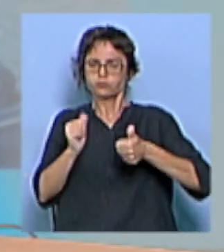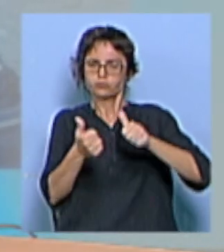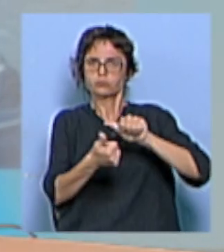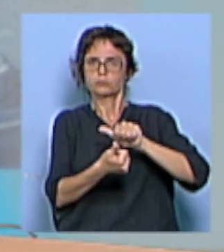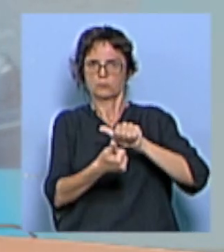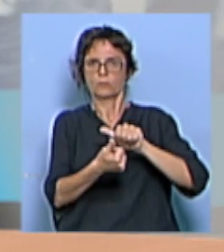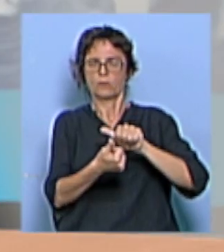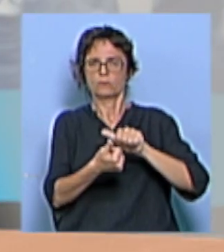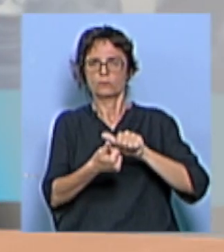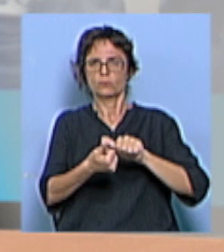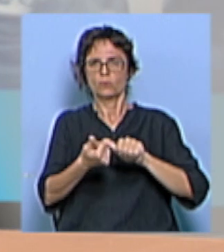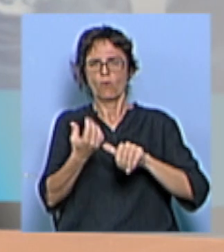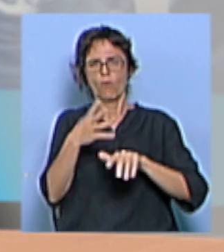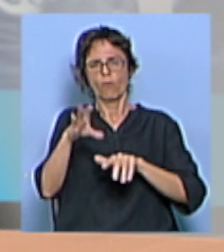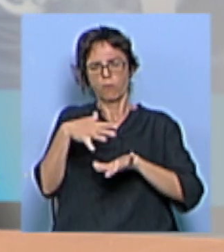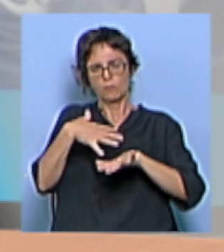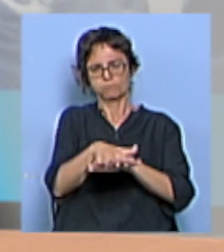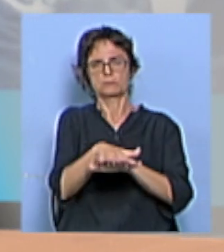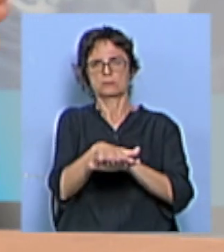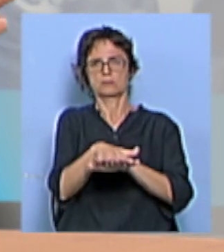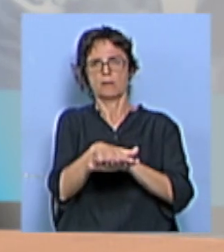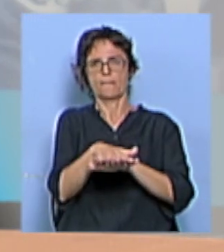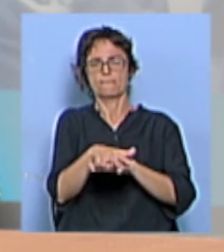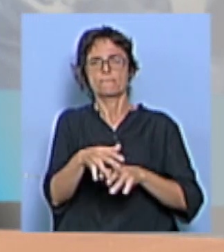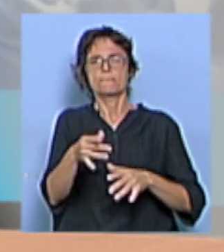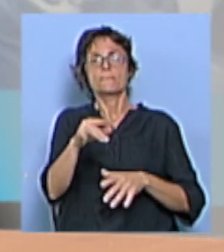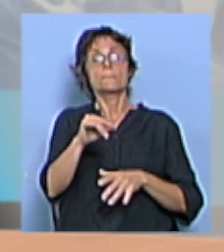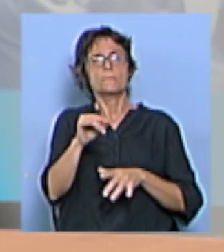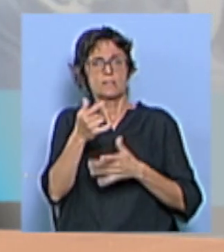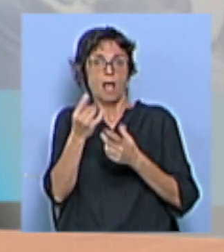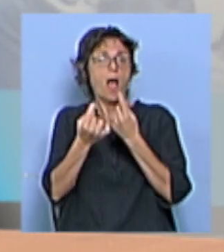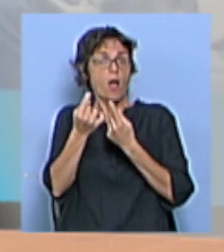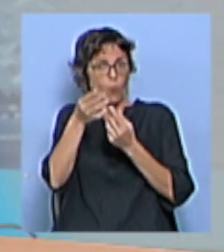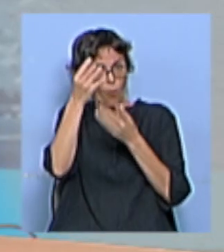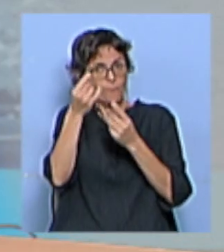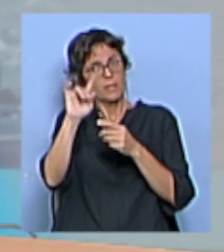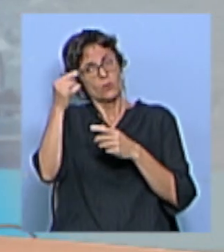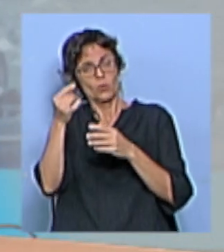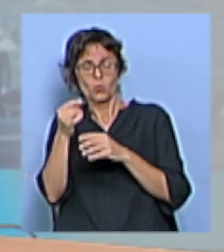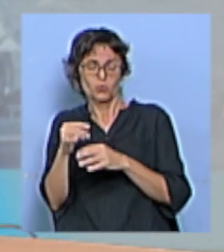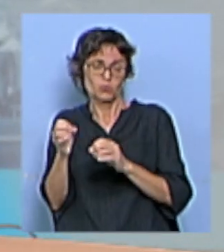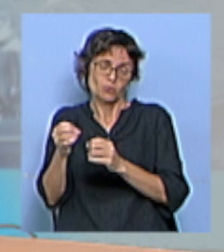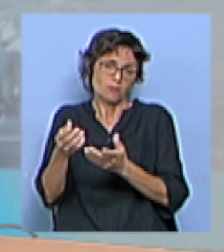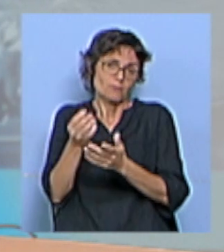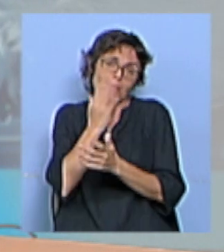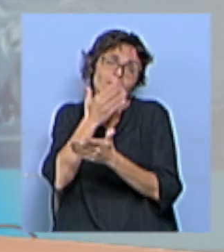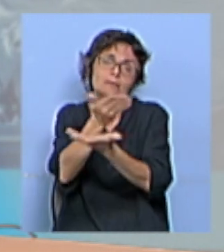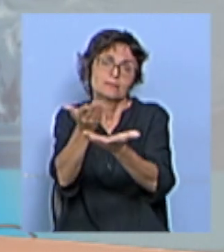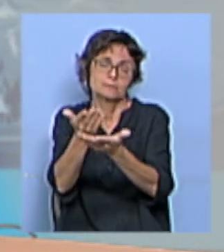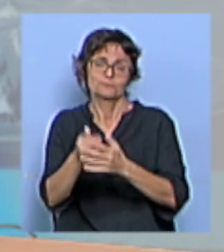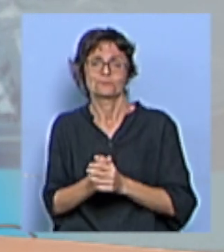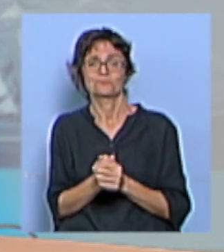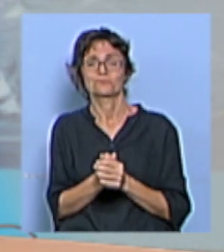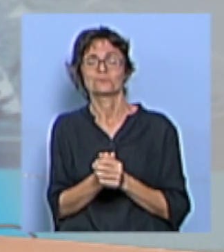difícil. Podemos não aprender, mas muita gente vai aprender. Agora, este livro, o Ressurgir, no